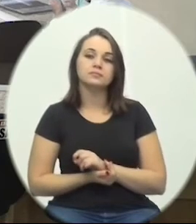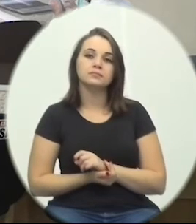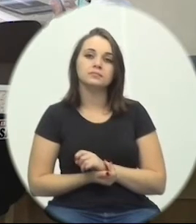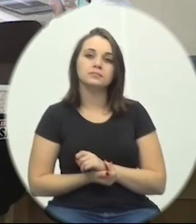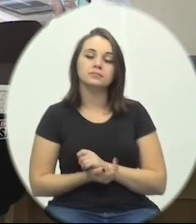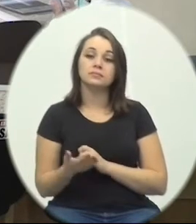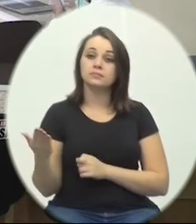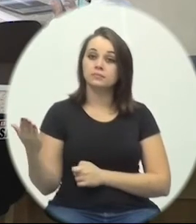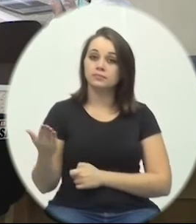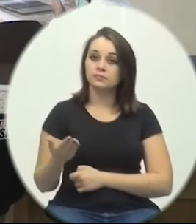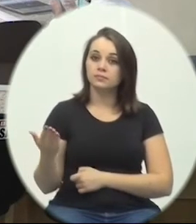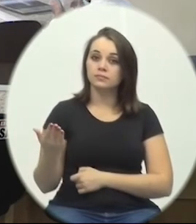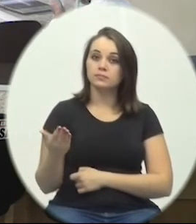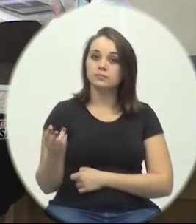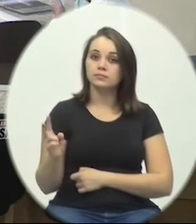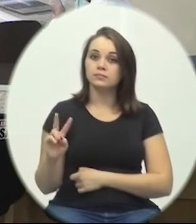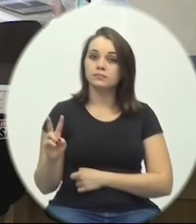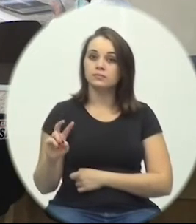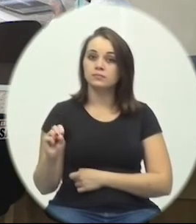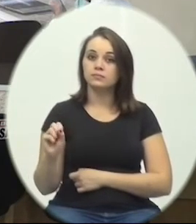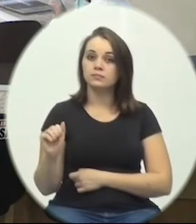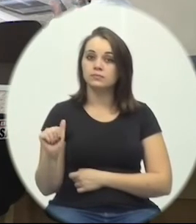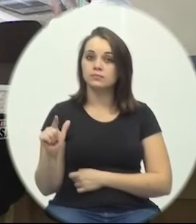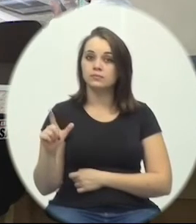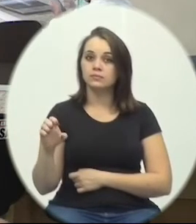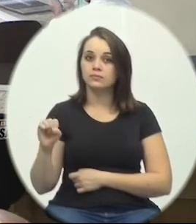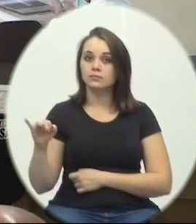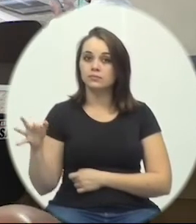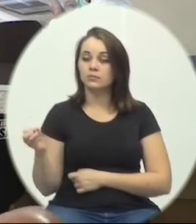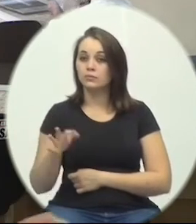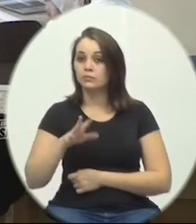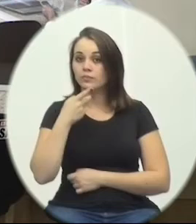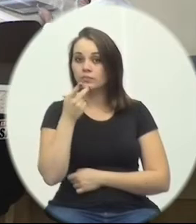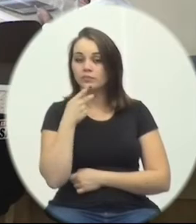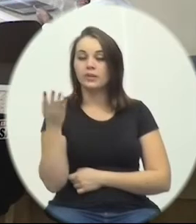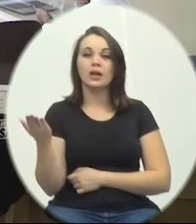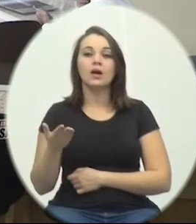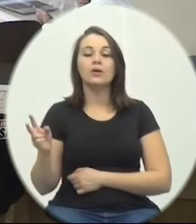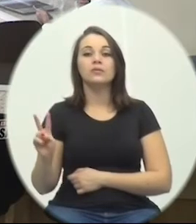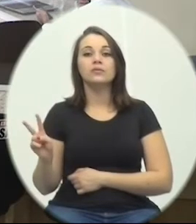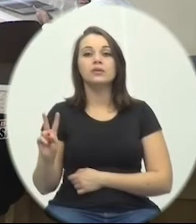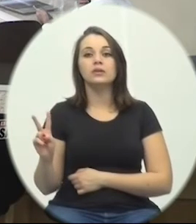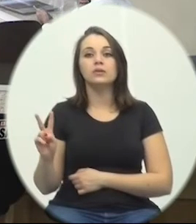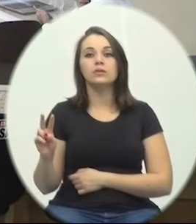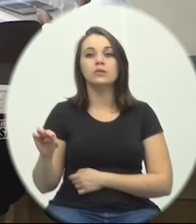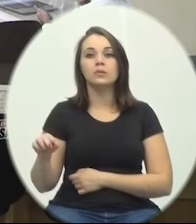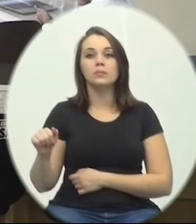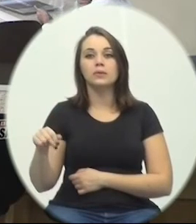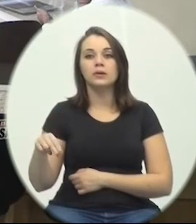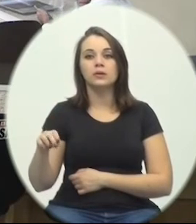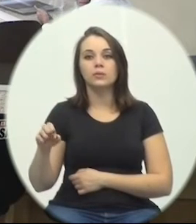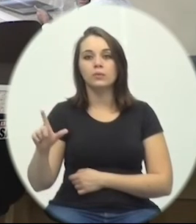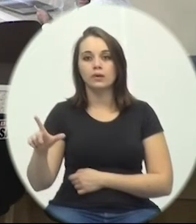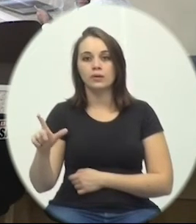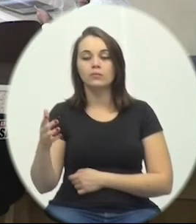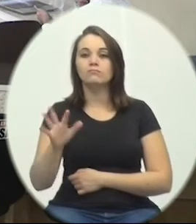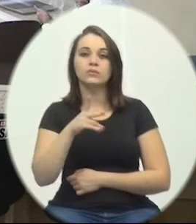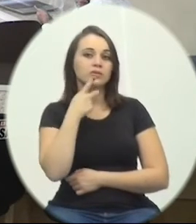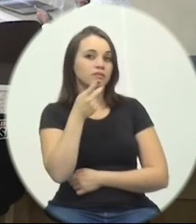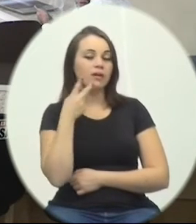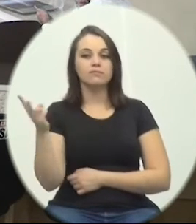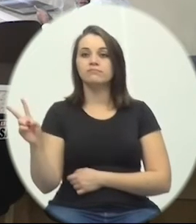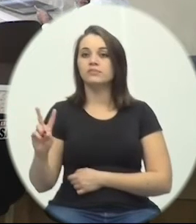Com a palavra, o vereador Salésio Lima. Declina. Com a palavra, o vereador Manuel Rosenck.